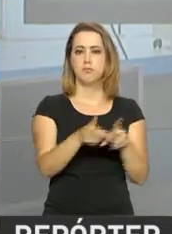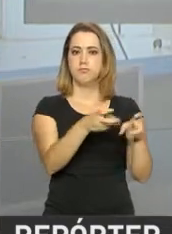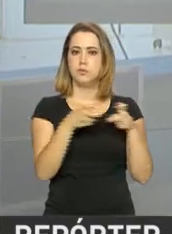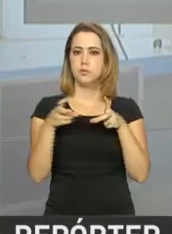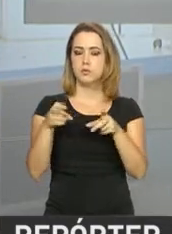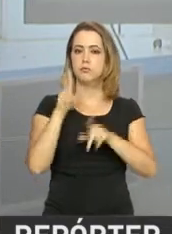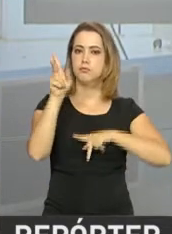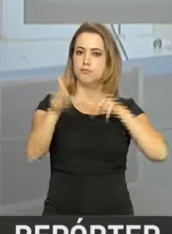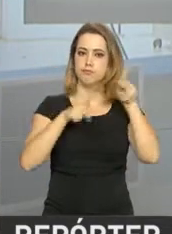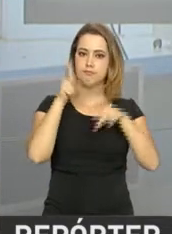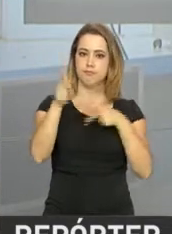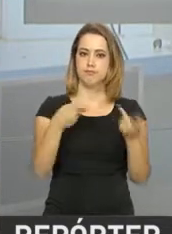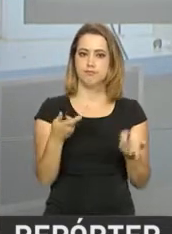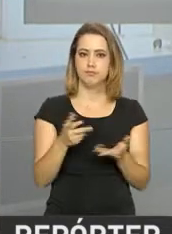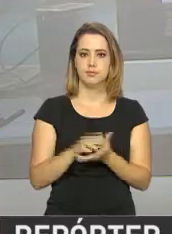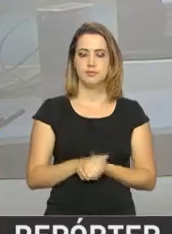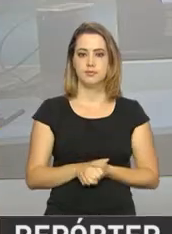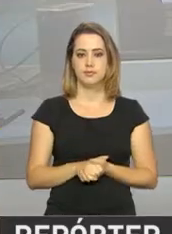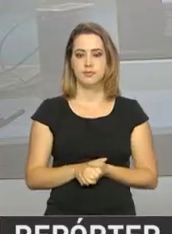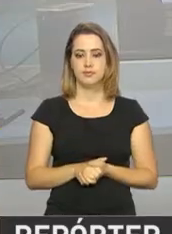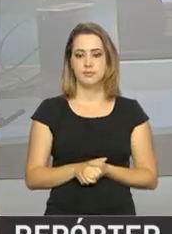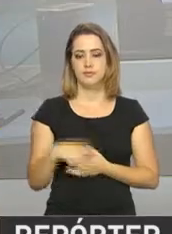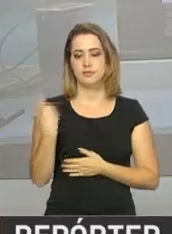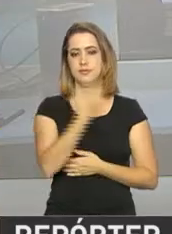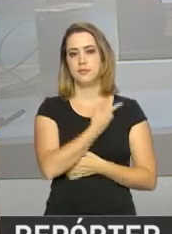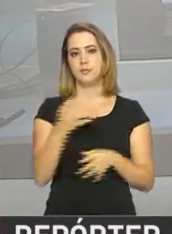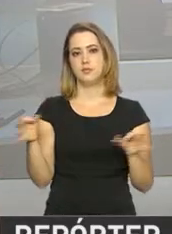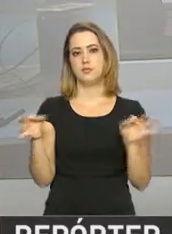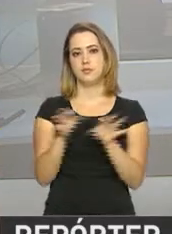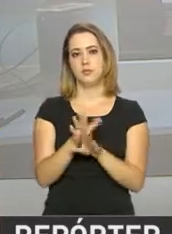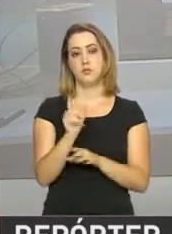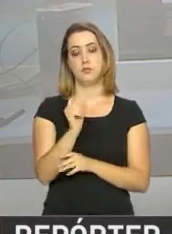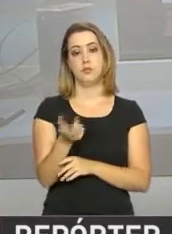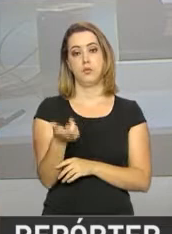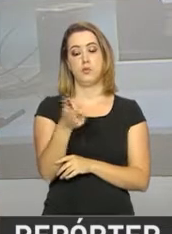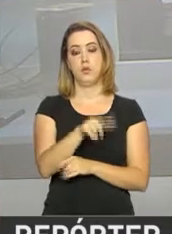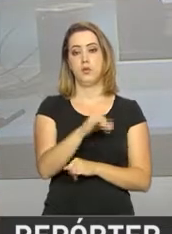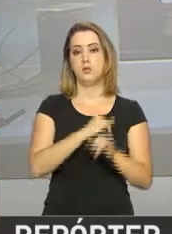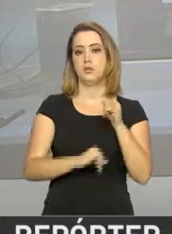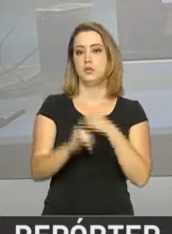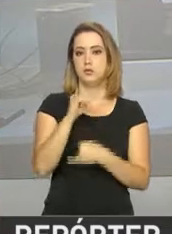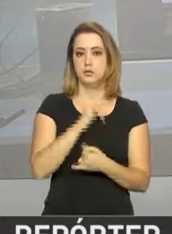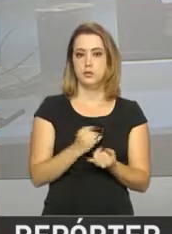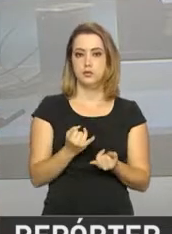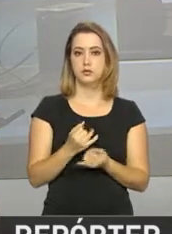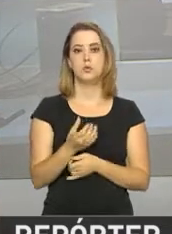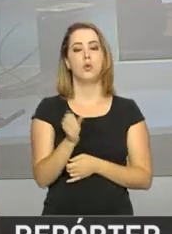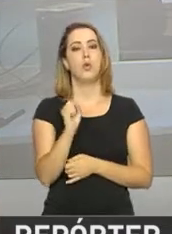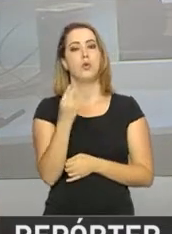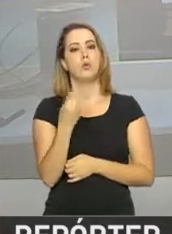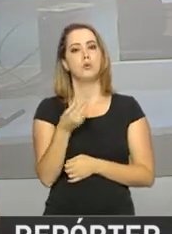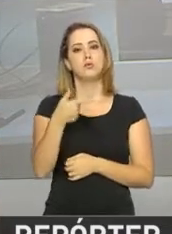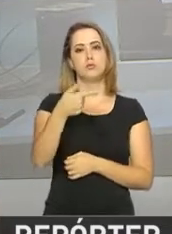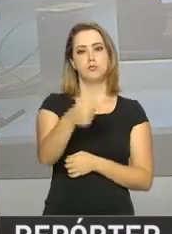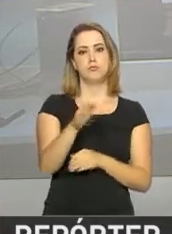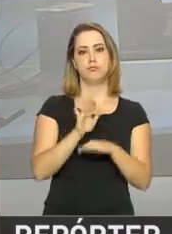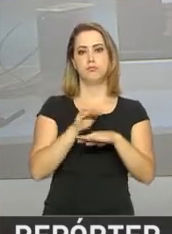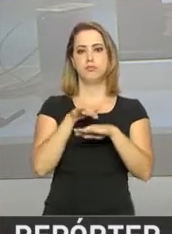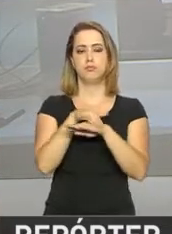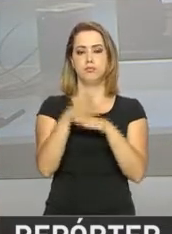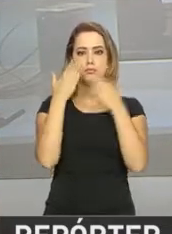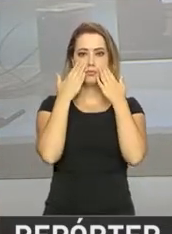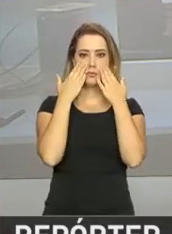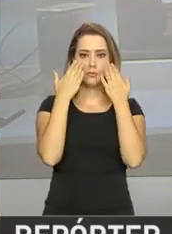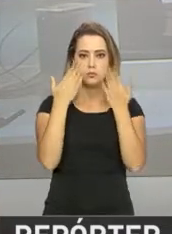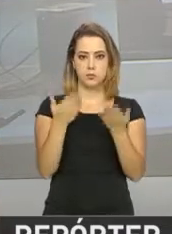expectativas da população nós ficamos por aqui voltamos a qualquer momento com outras informações o às sete da noite na